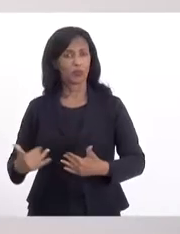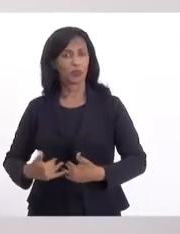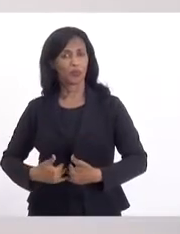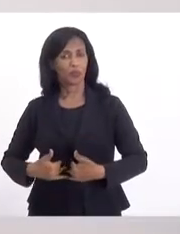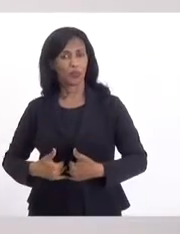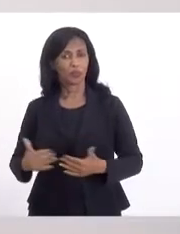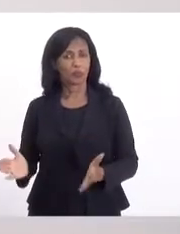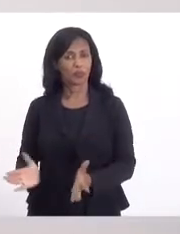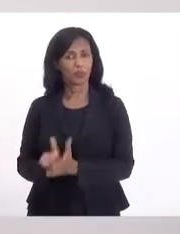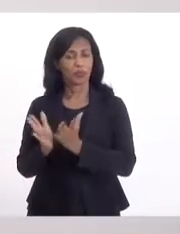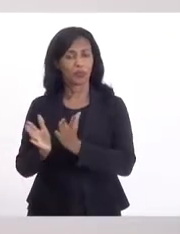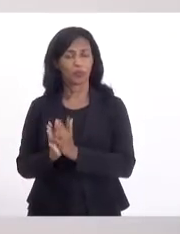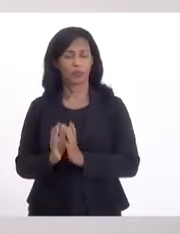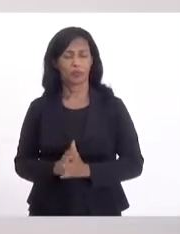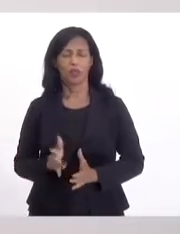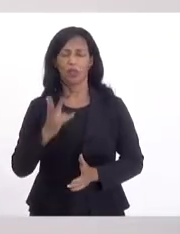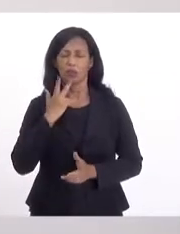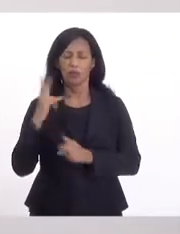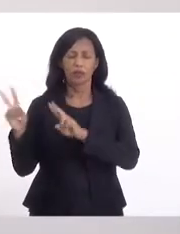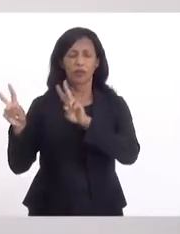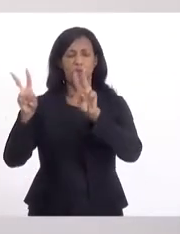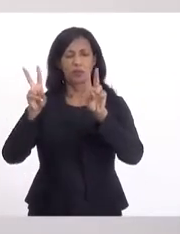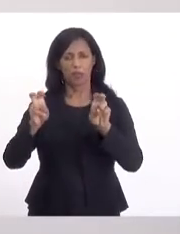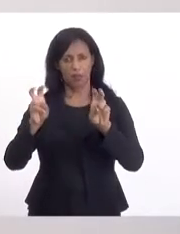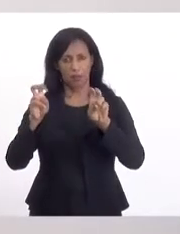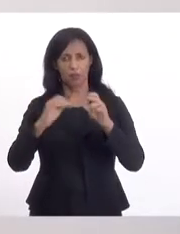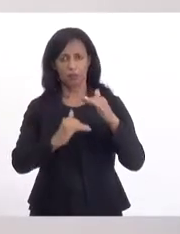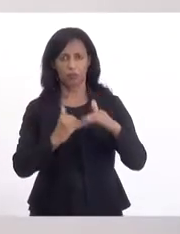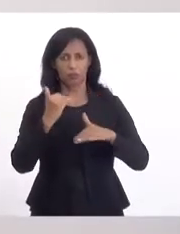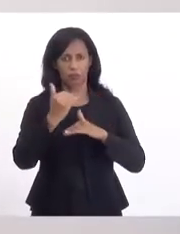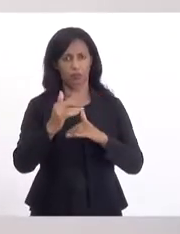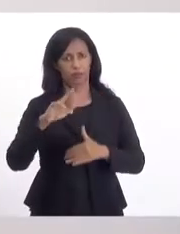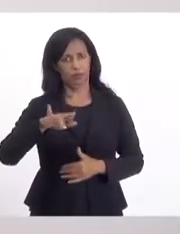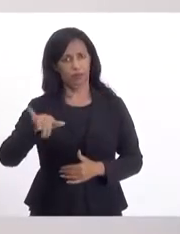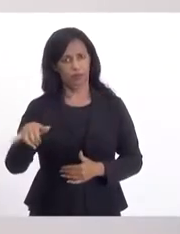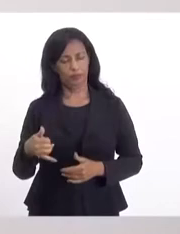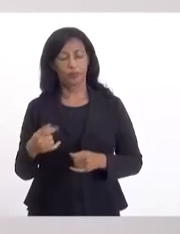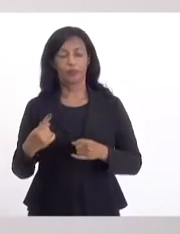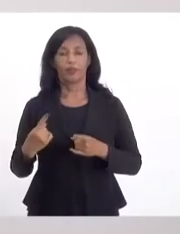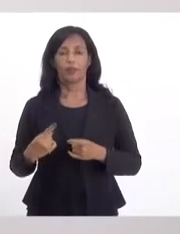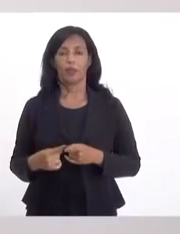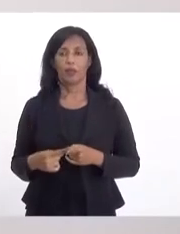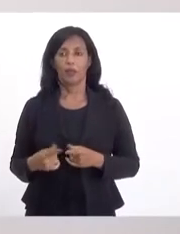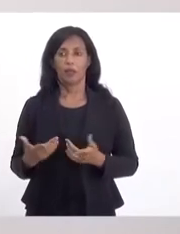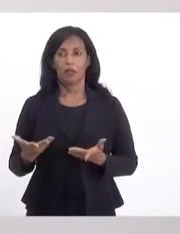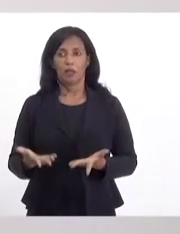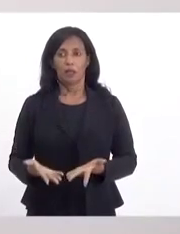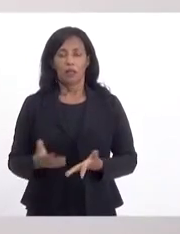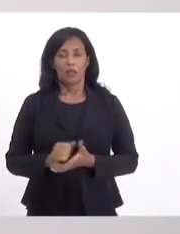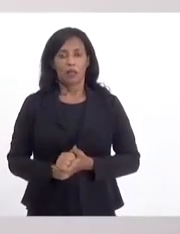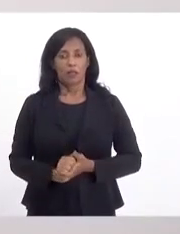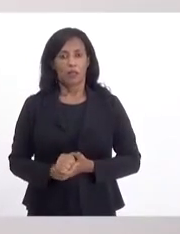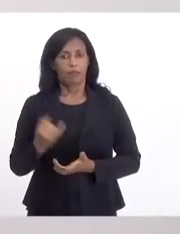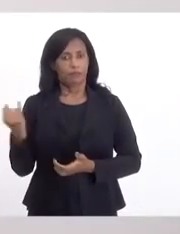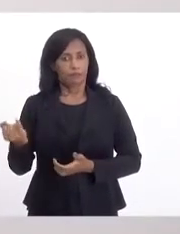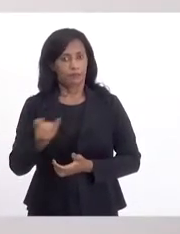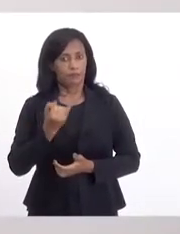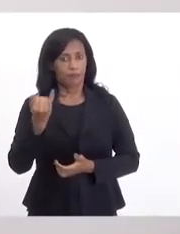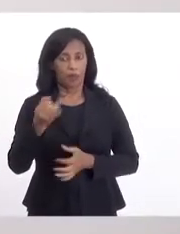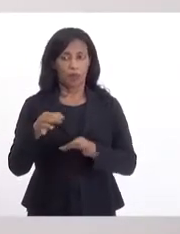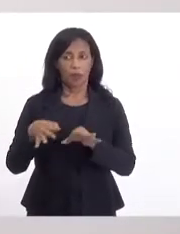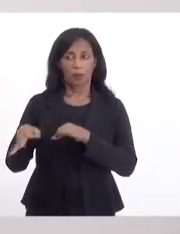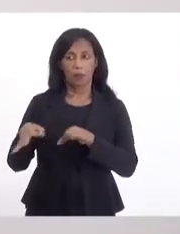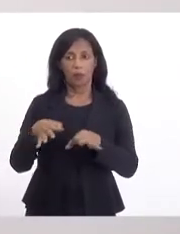estou trazendo esse tema do Supera RJ, senhor presidente, porque é essencial. É um